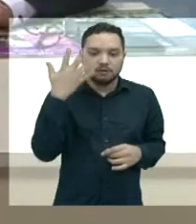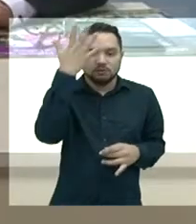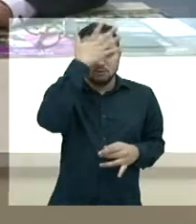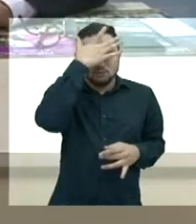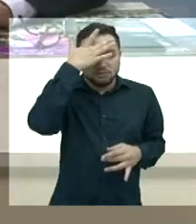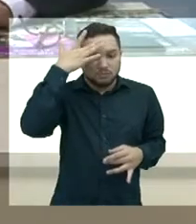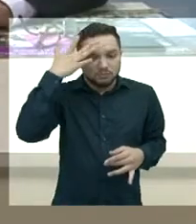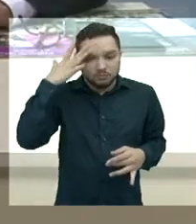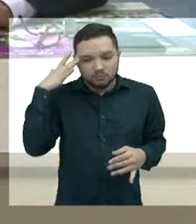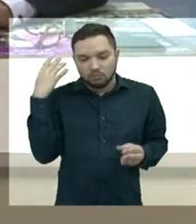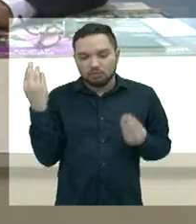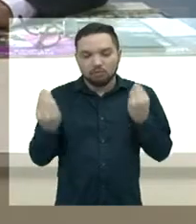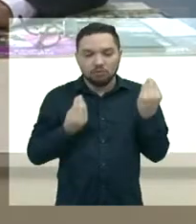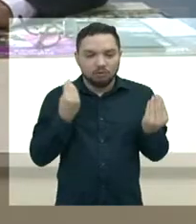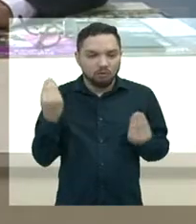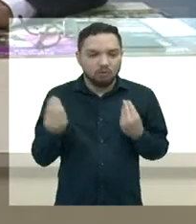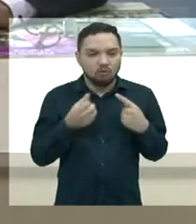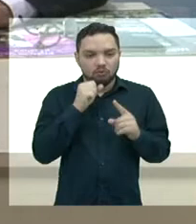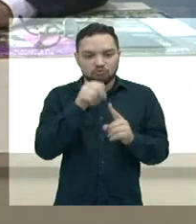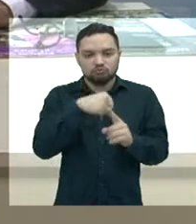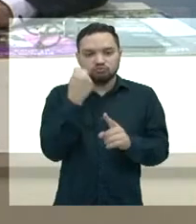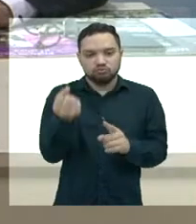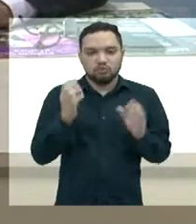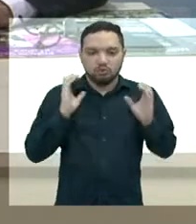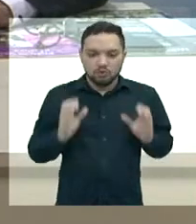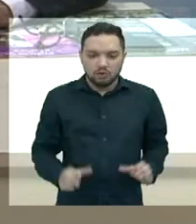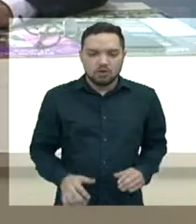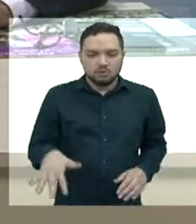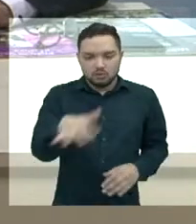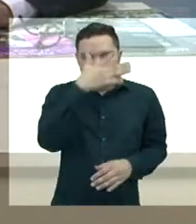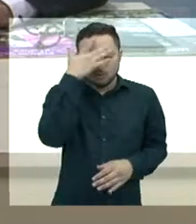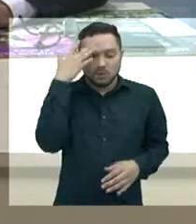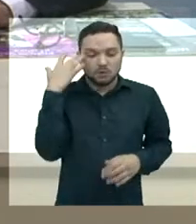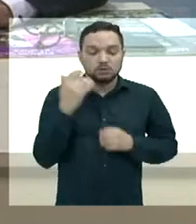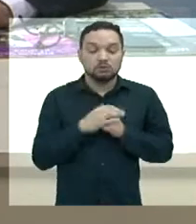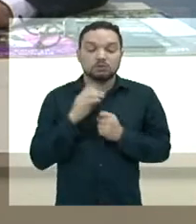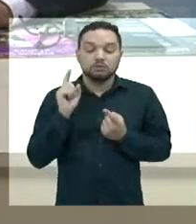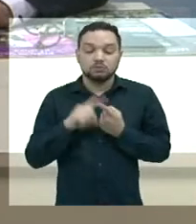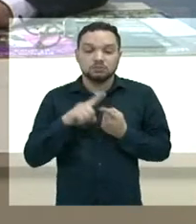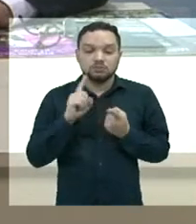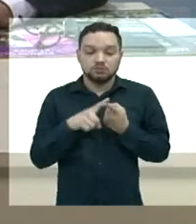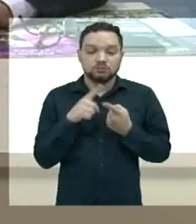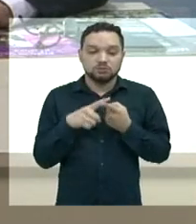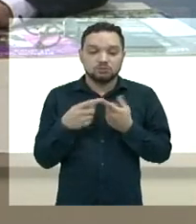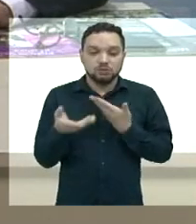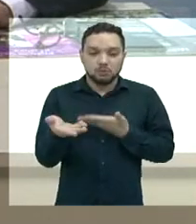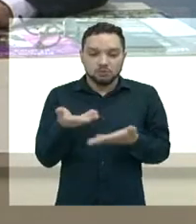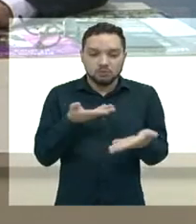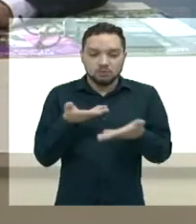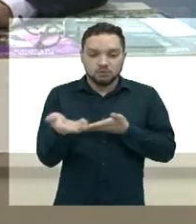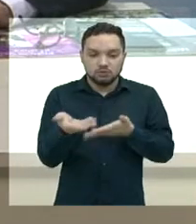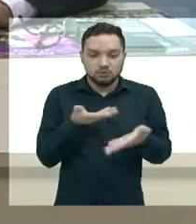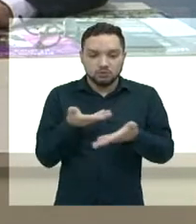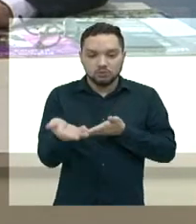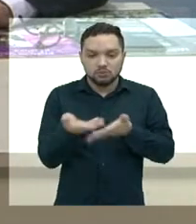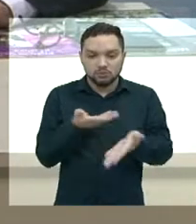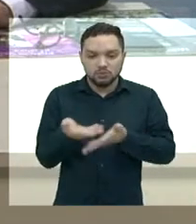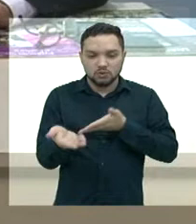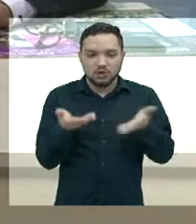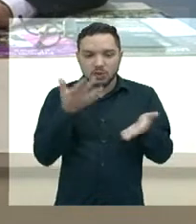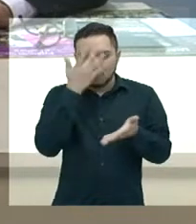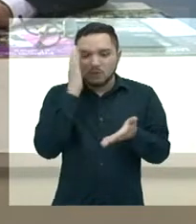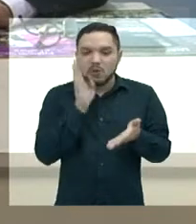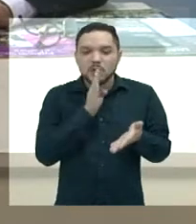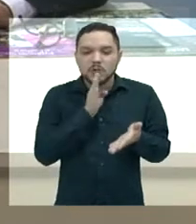os comportamentos sociais e passou a ter, então, uma interação que o permitiu